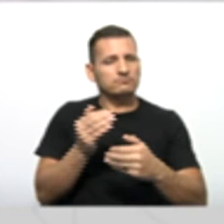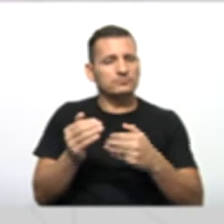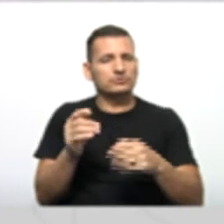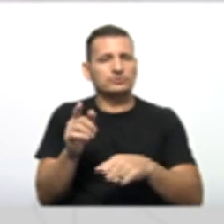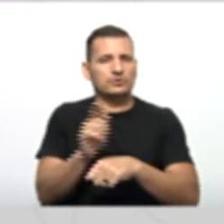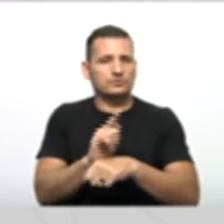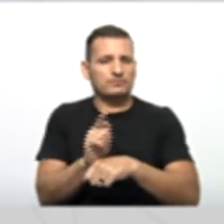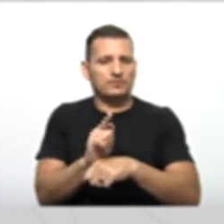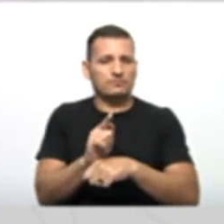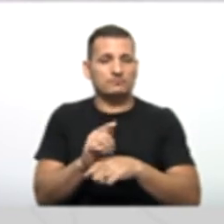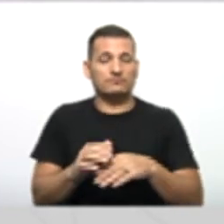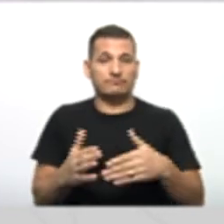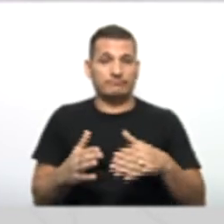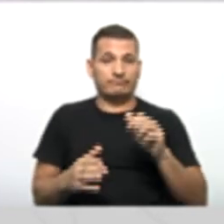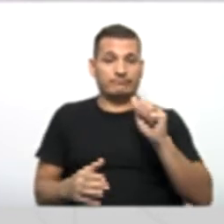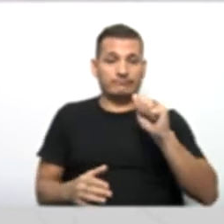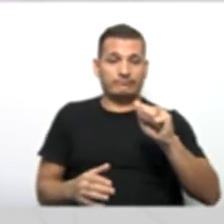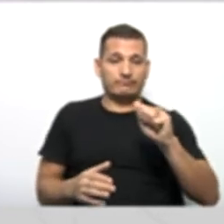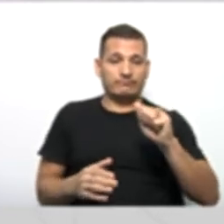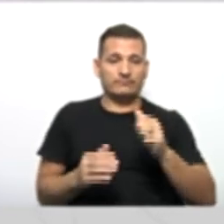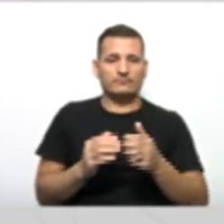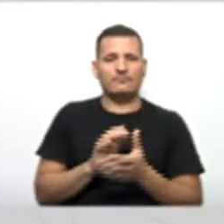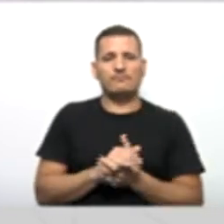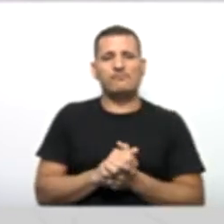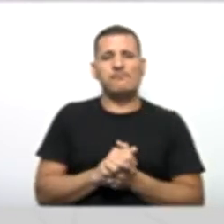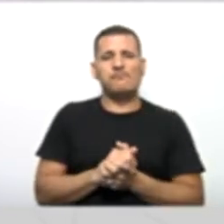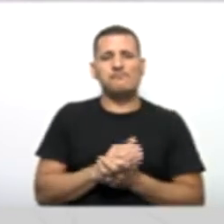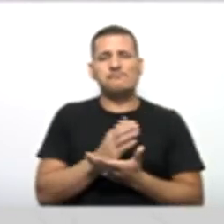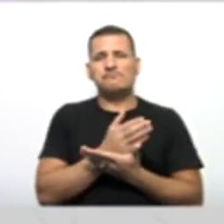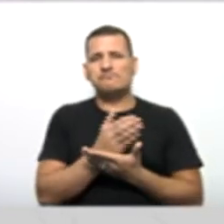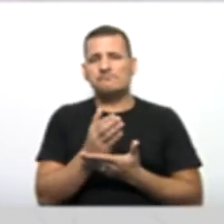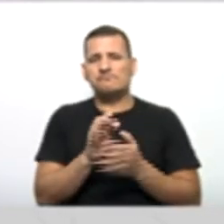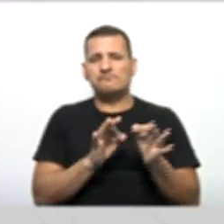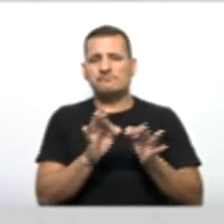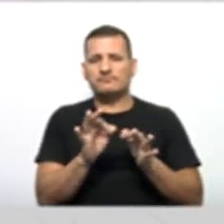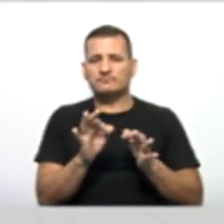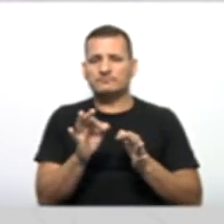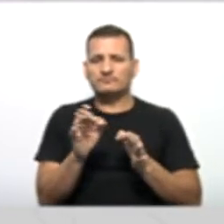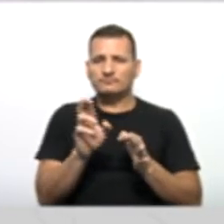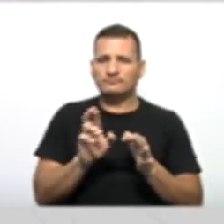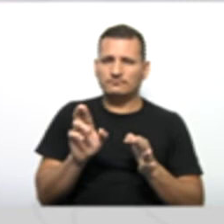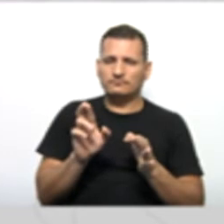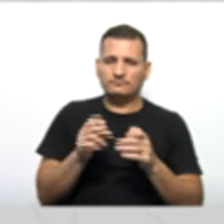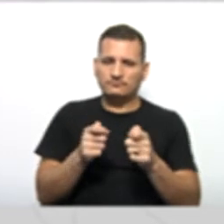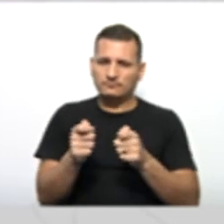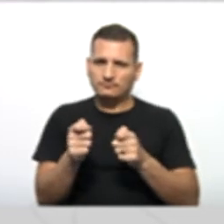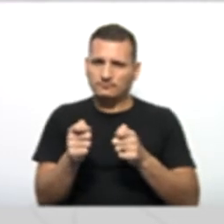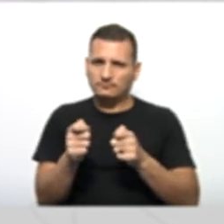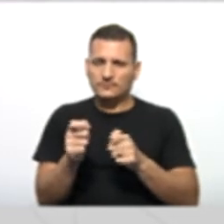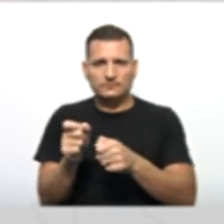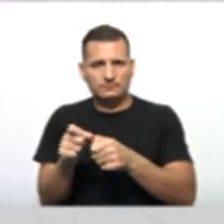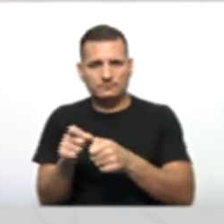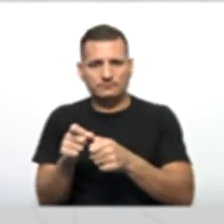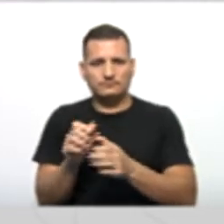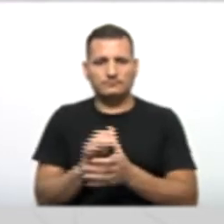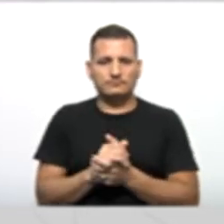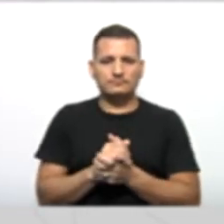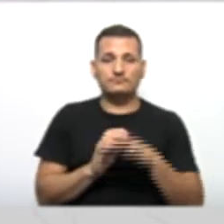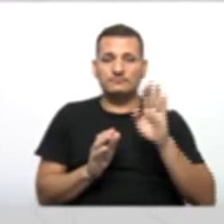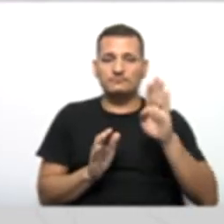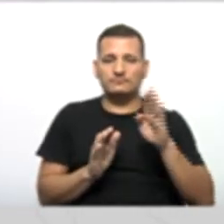Início, planejamento, monitoramento e controle. Execução. Alternativa B. Planejamento,